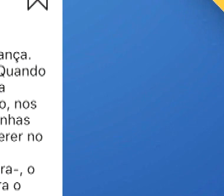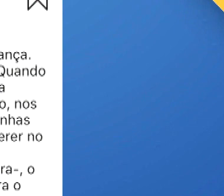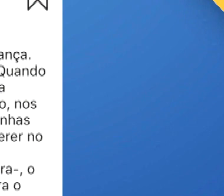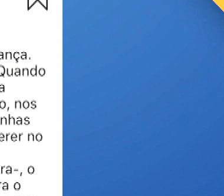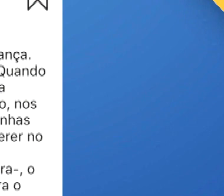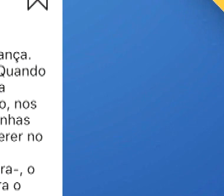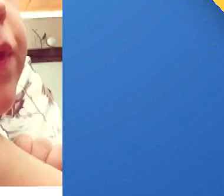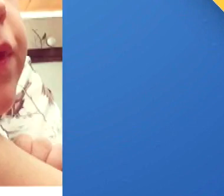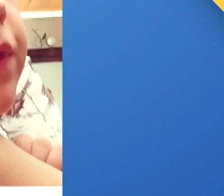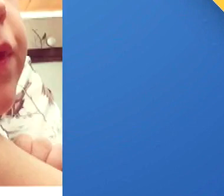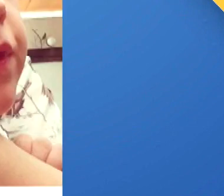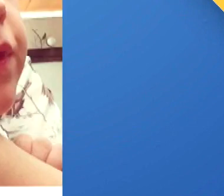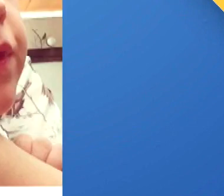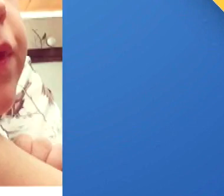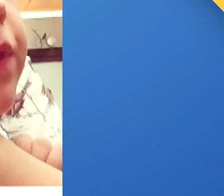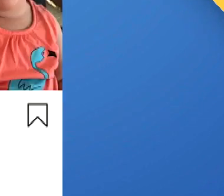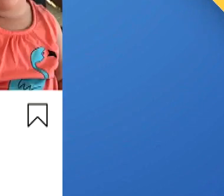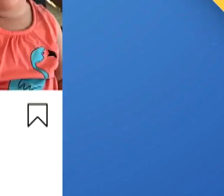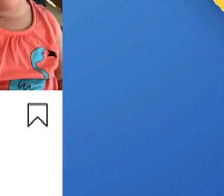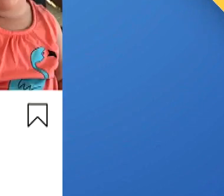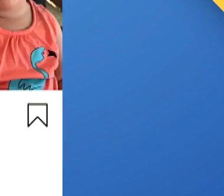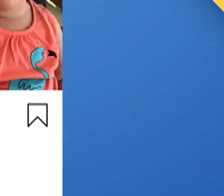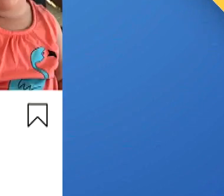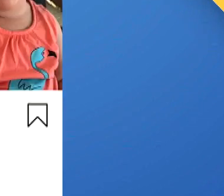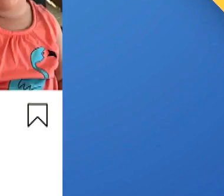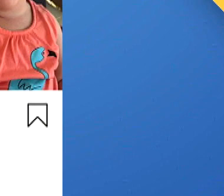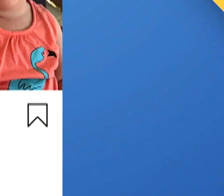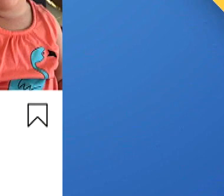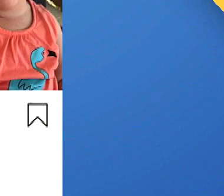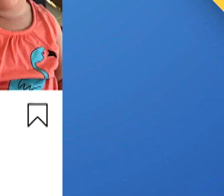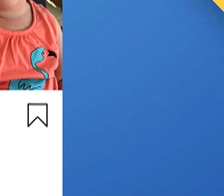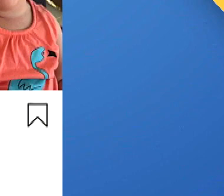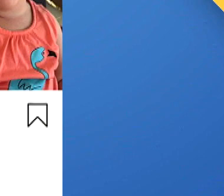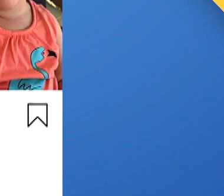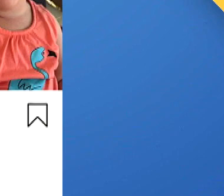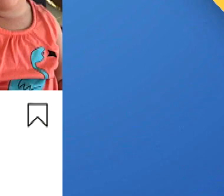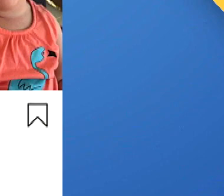Sorridentes, Mariana com Alice no colo. Mariana e Alice, sequência de 6 fotos da Alice sorrindo.